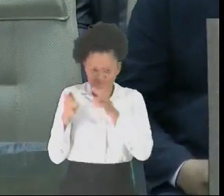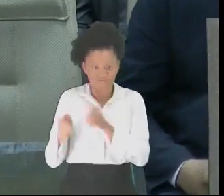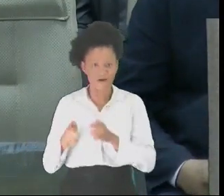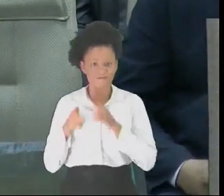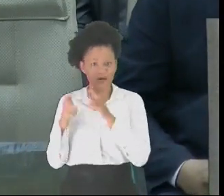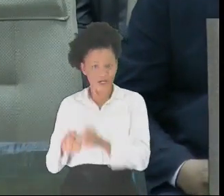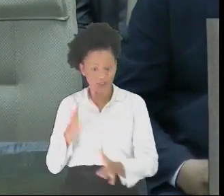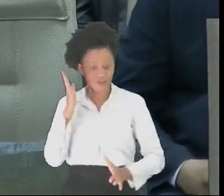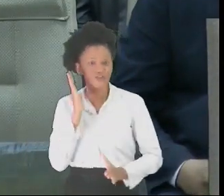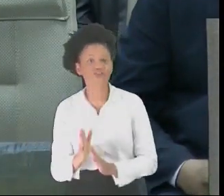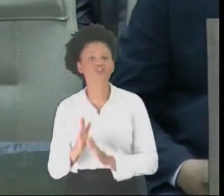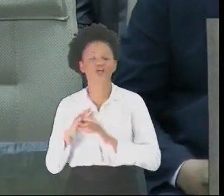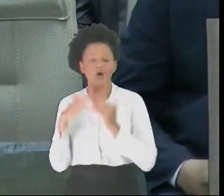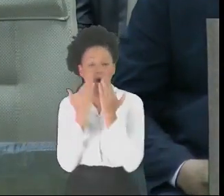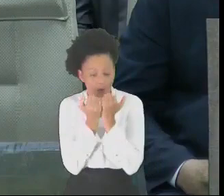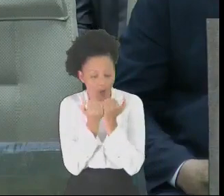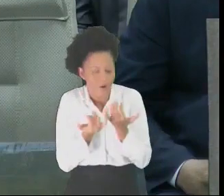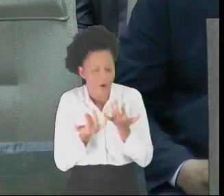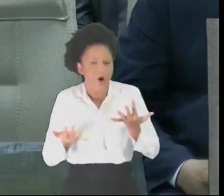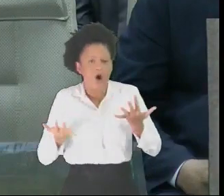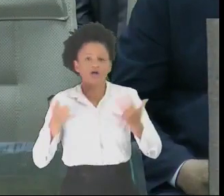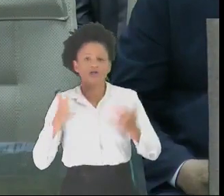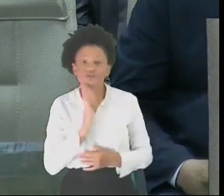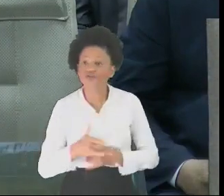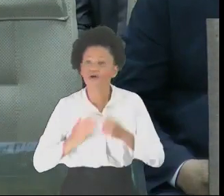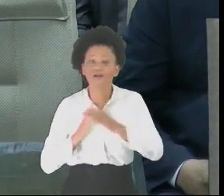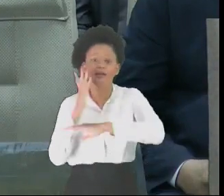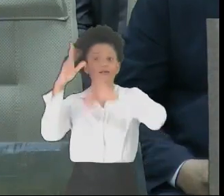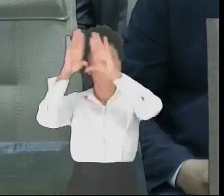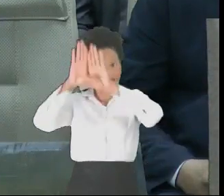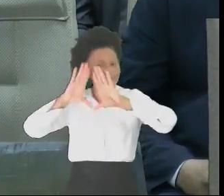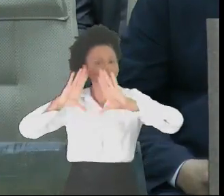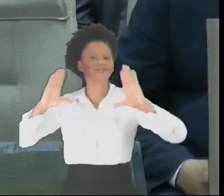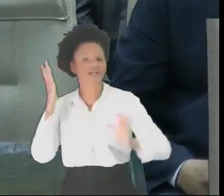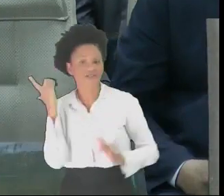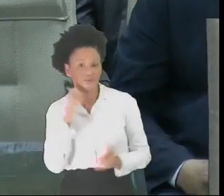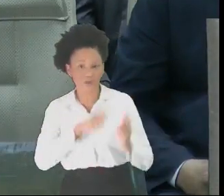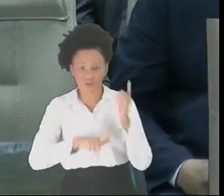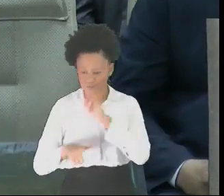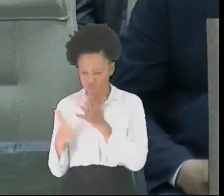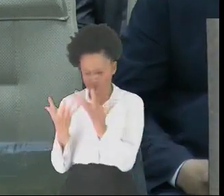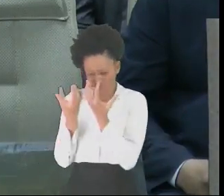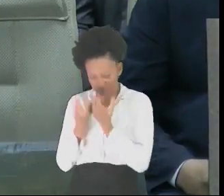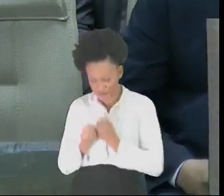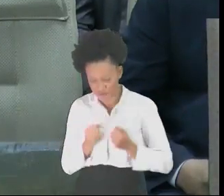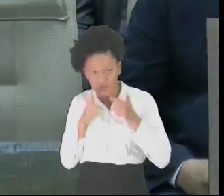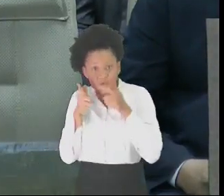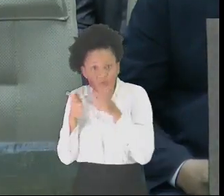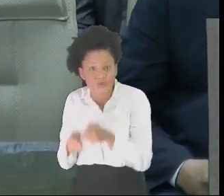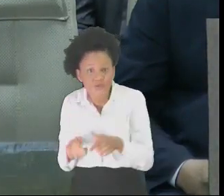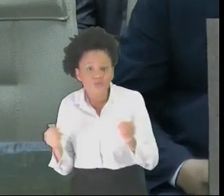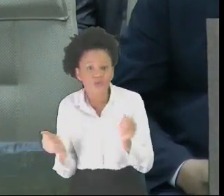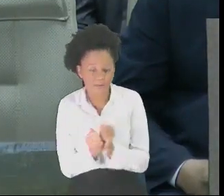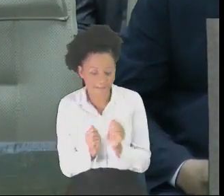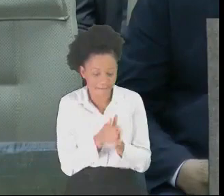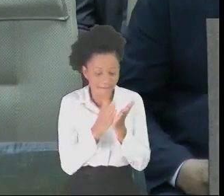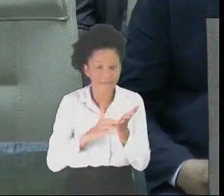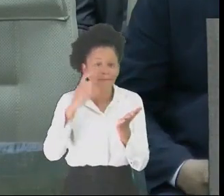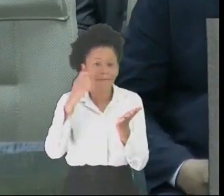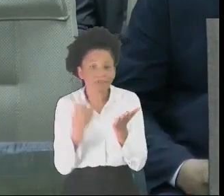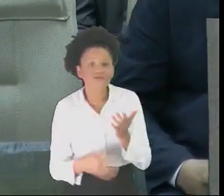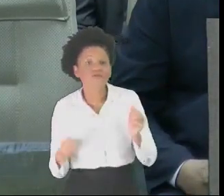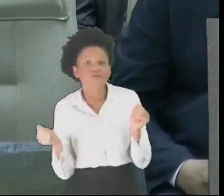que já participou das bodas do Cordeiro lá no céu, que já recebeu o seu galardão. Ele vem com a igreja, a Bíblia diz que ele vem com